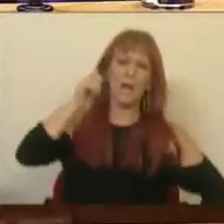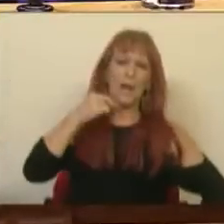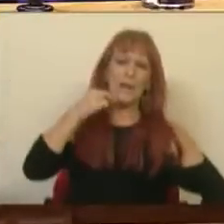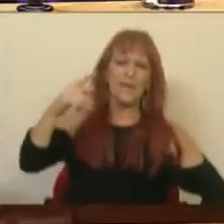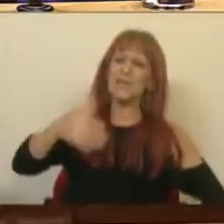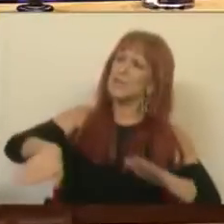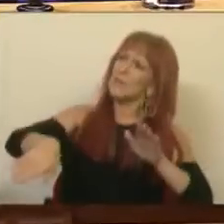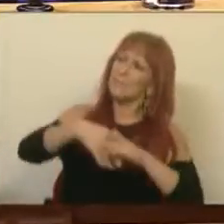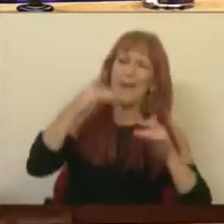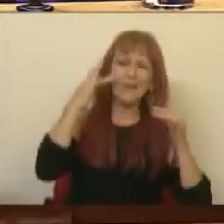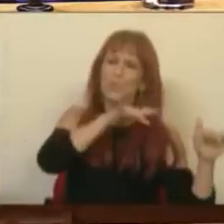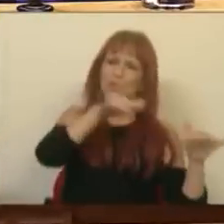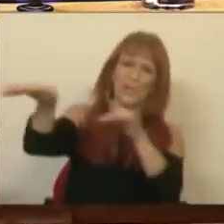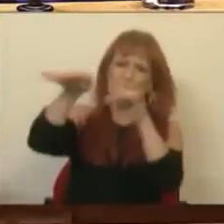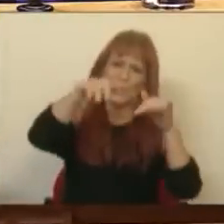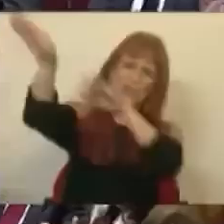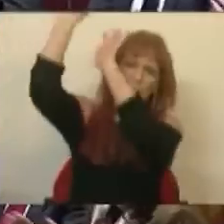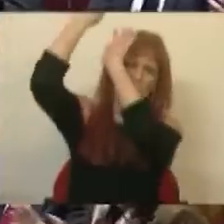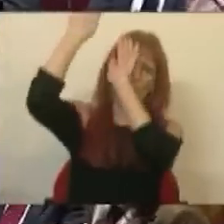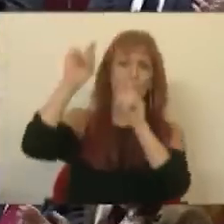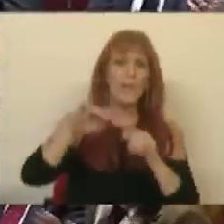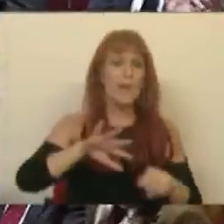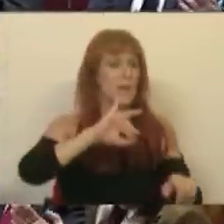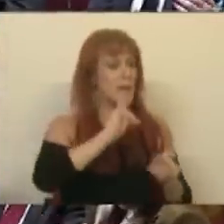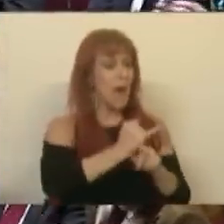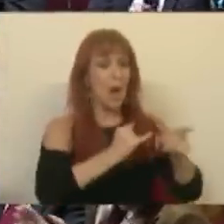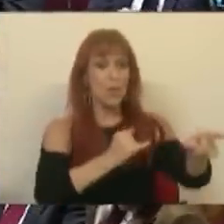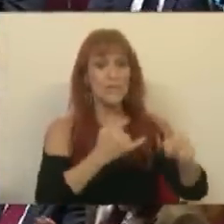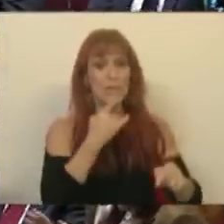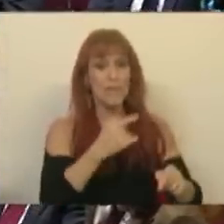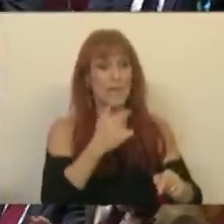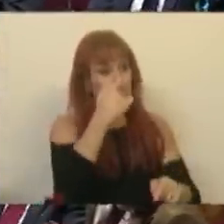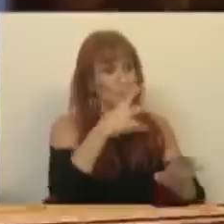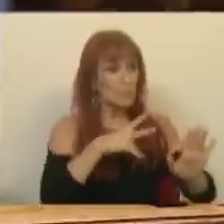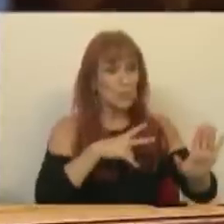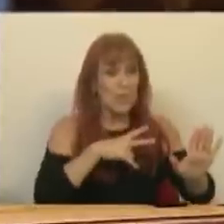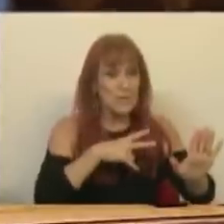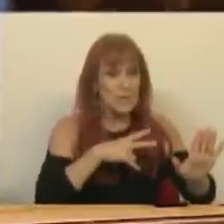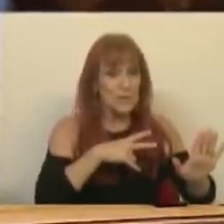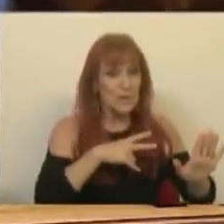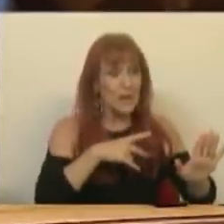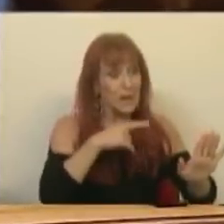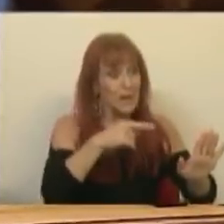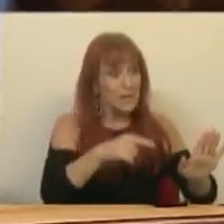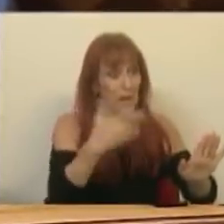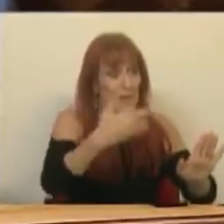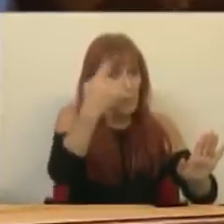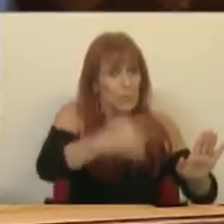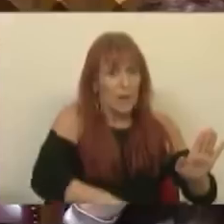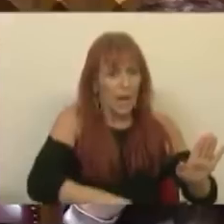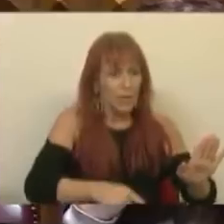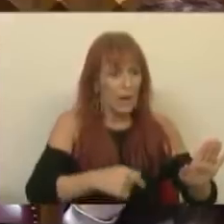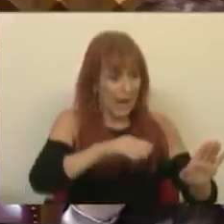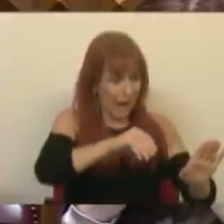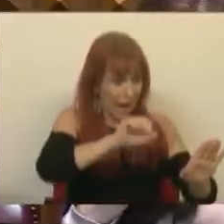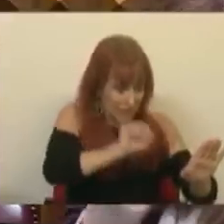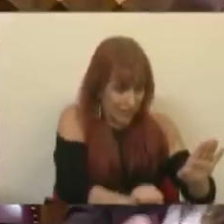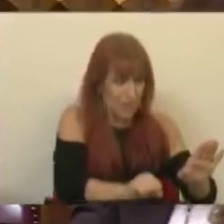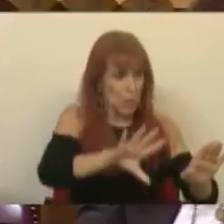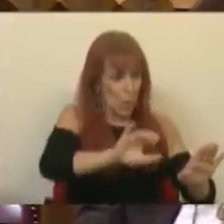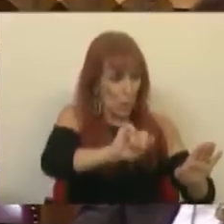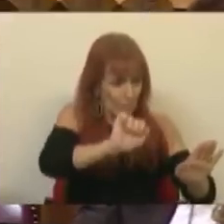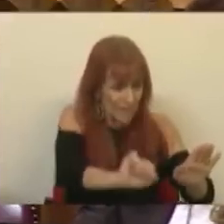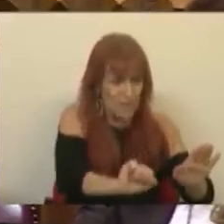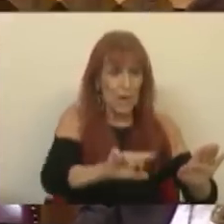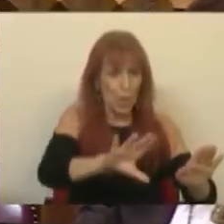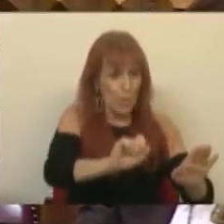diz para emigrarem e há aqueles que dizem aos portugueses que eles têm direito que esta terra que este